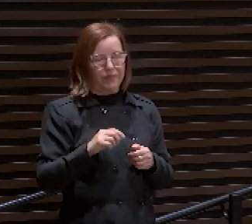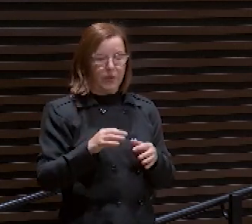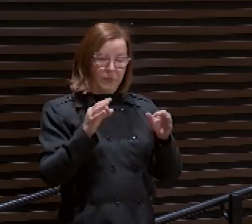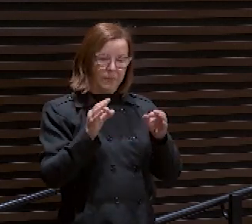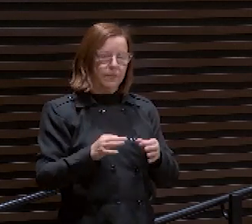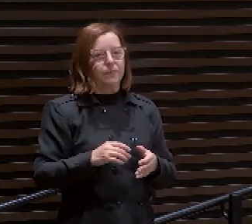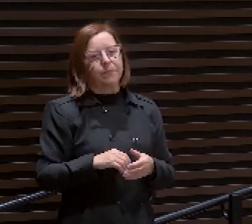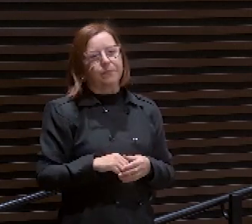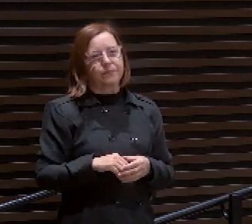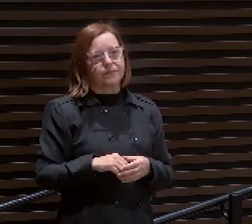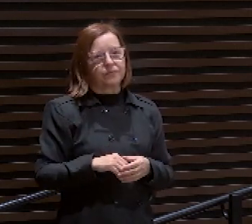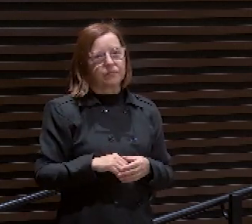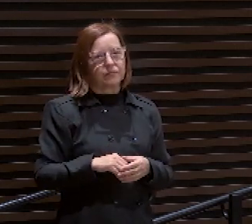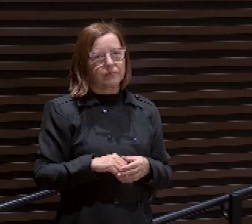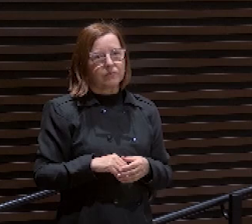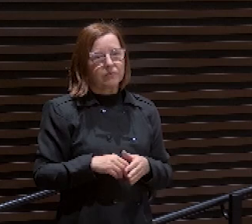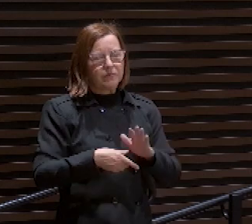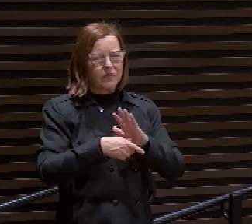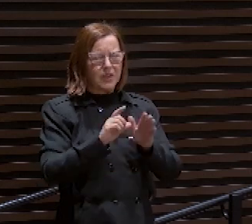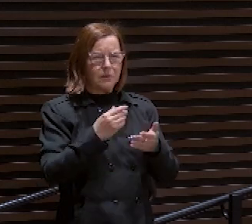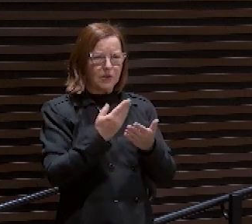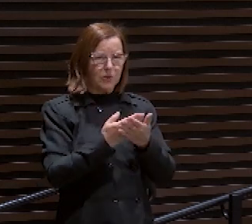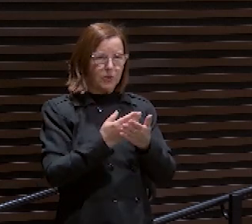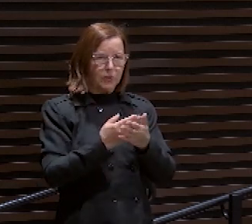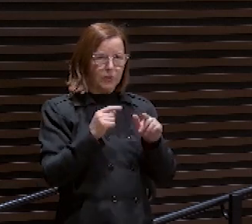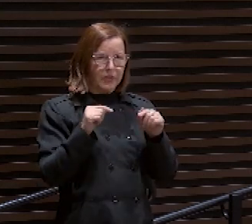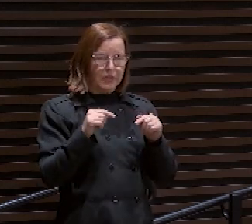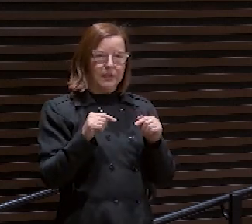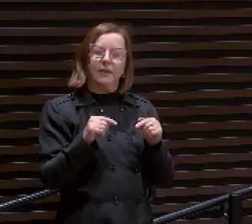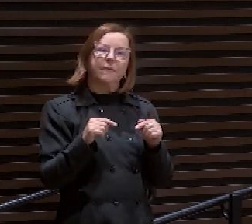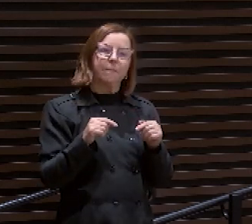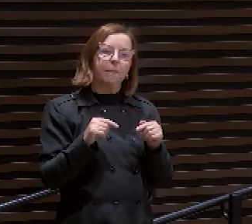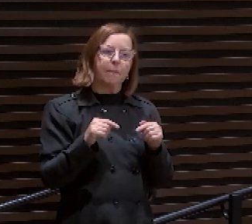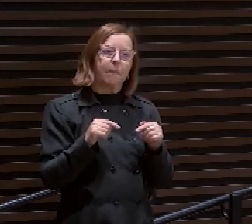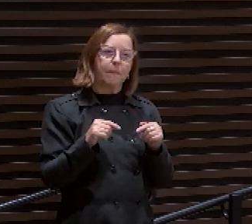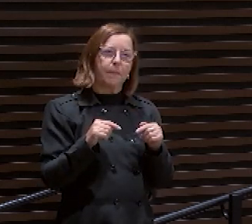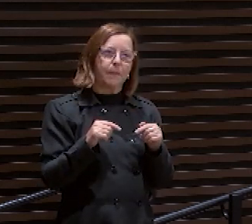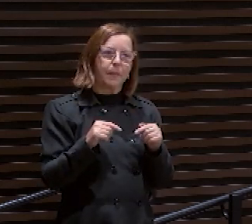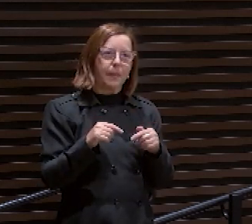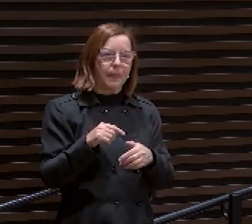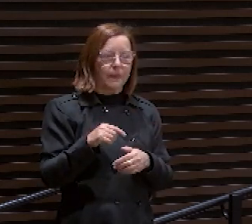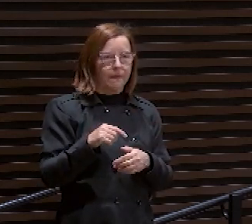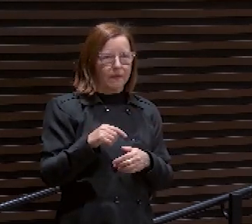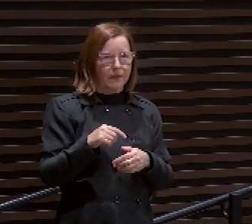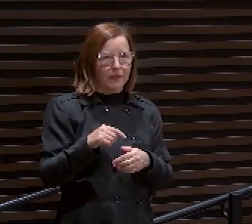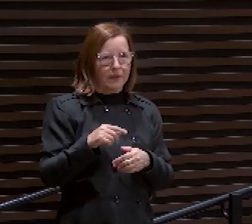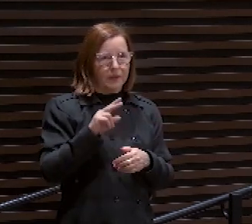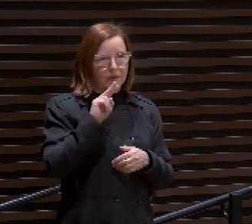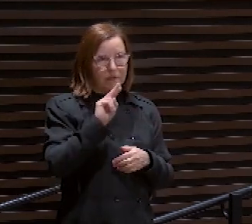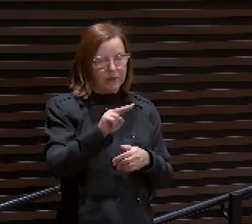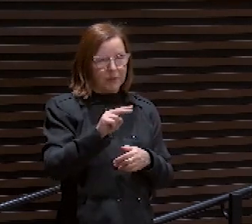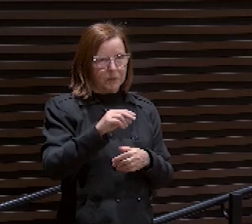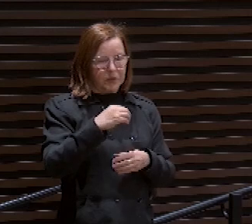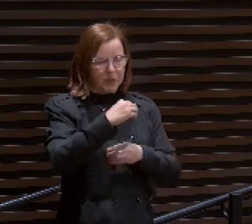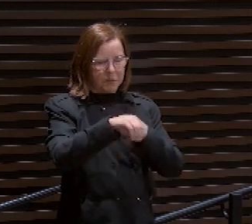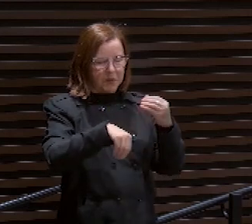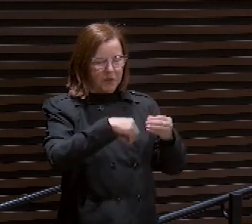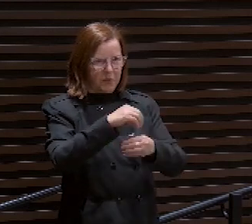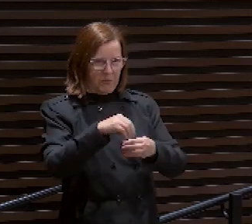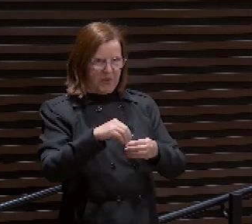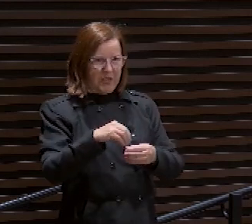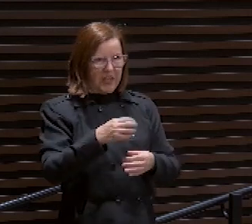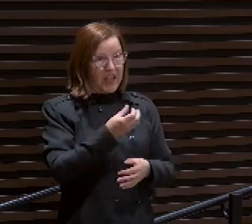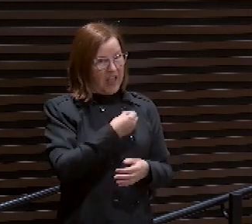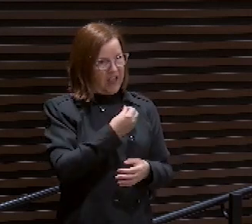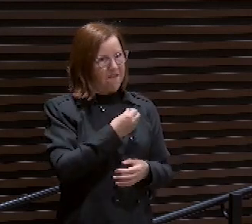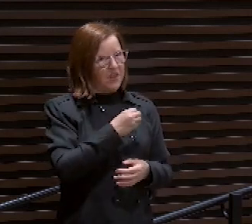Anteriormente, num estudo que nós trouxemos aqui, nós vemos que misturar a vida escrava do pecado com a nova vida em